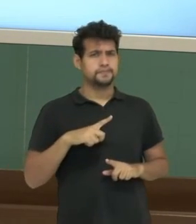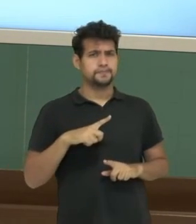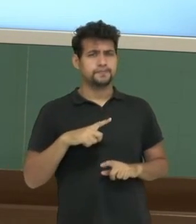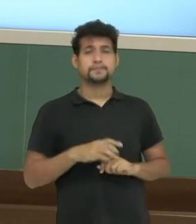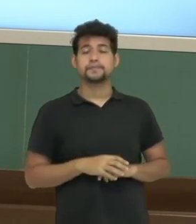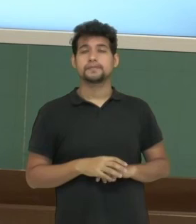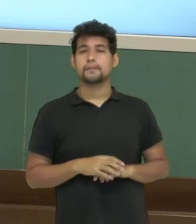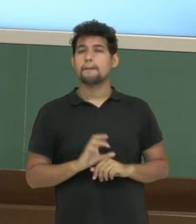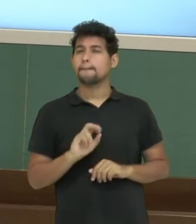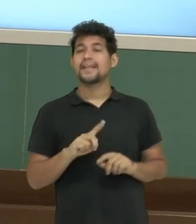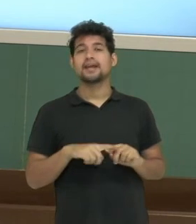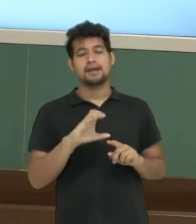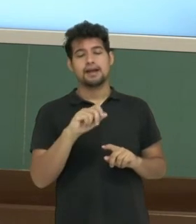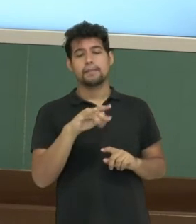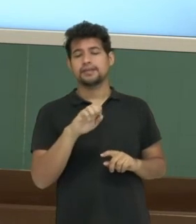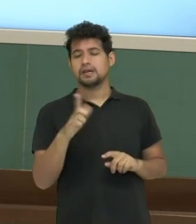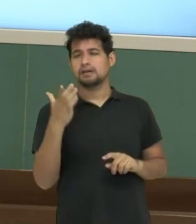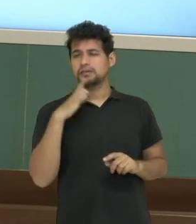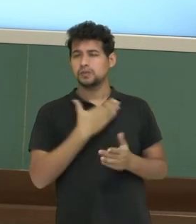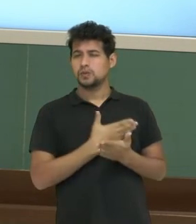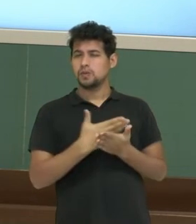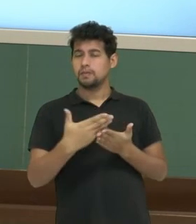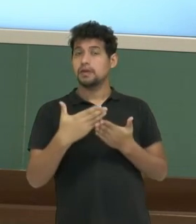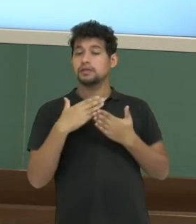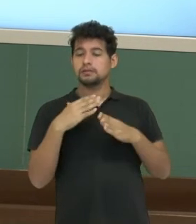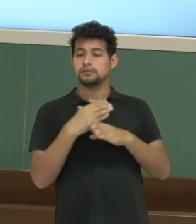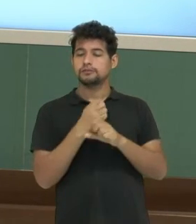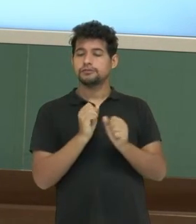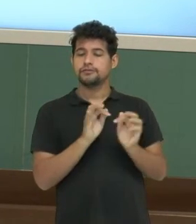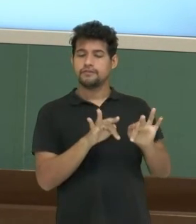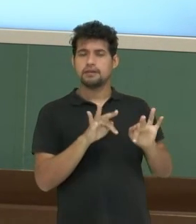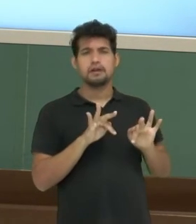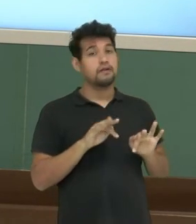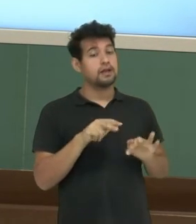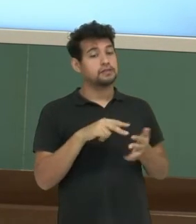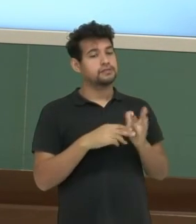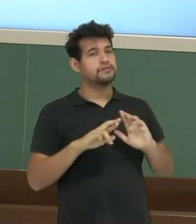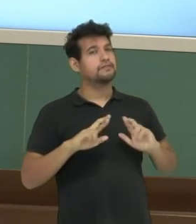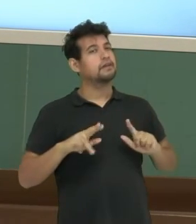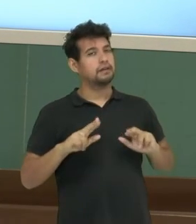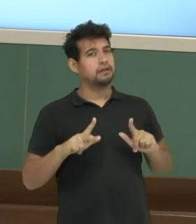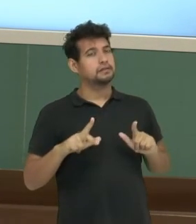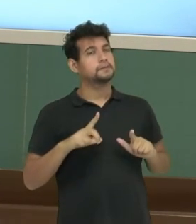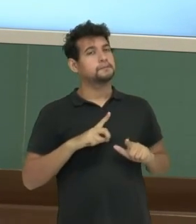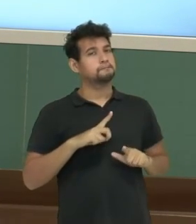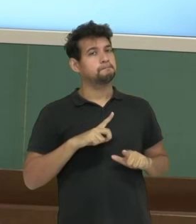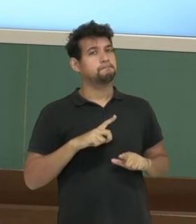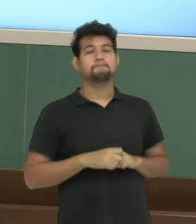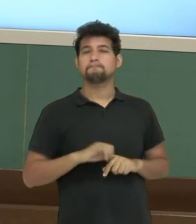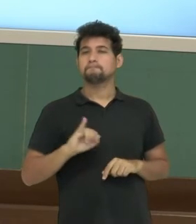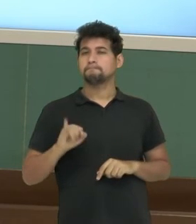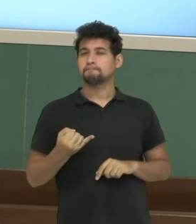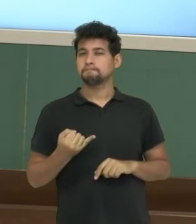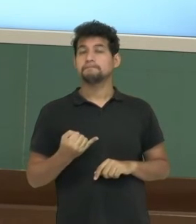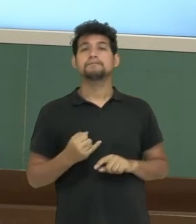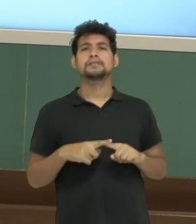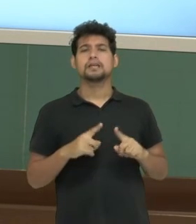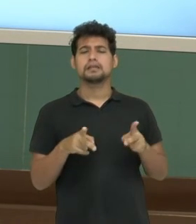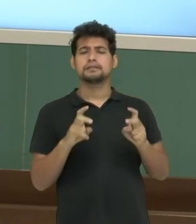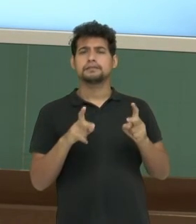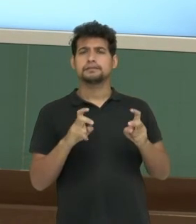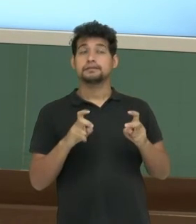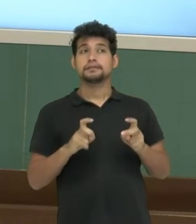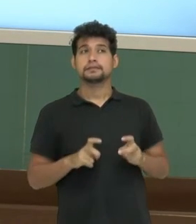capital, ok? O capital que se tinha no começo, o montante é o que tem no final. Essa diferença é o juro. Então, olha